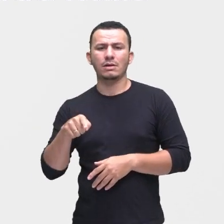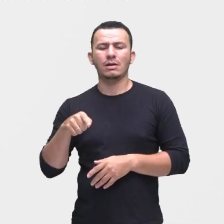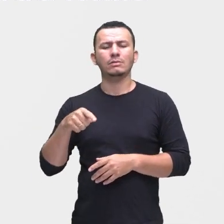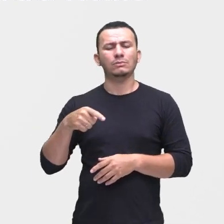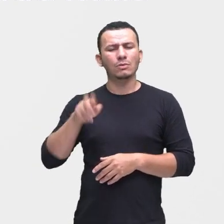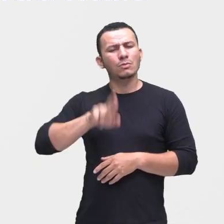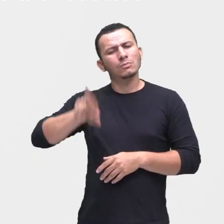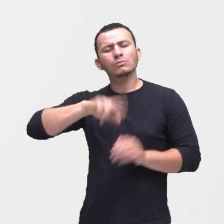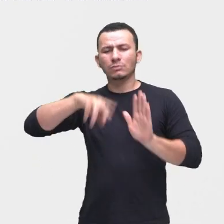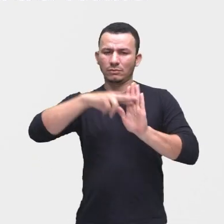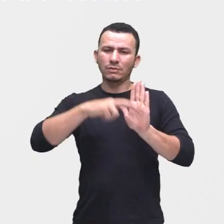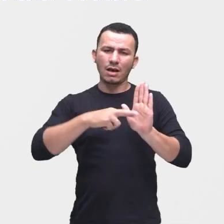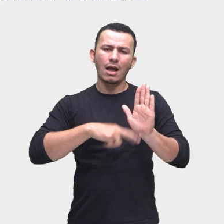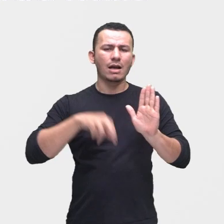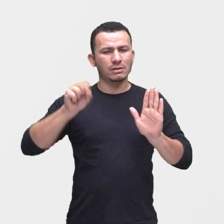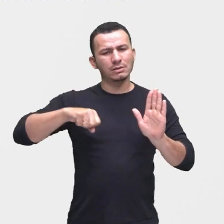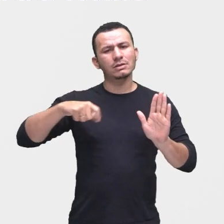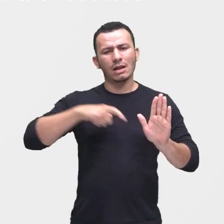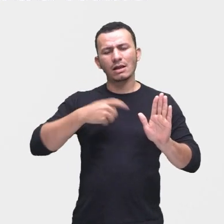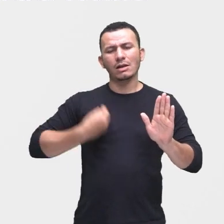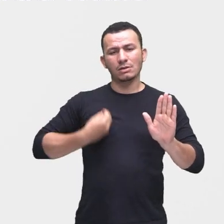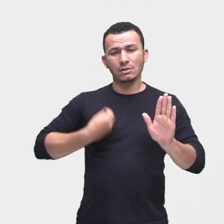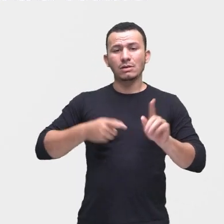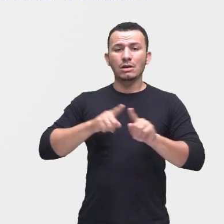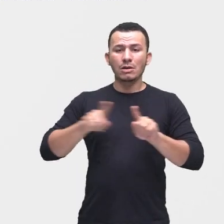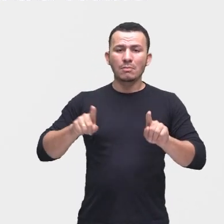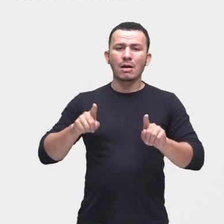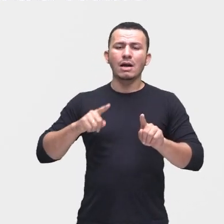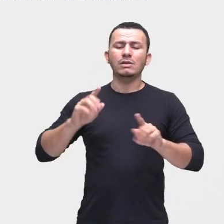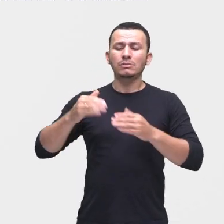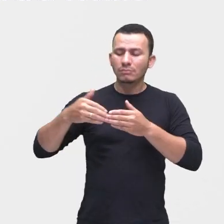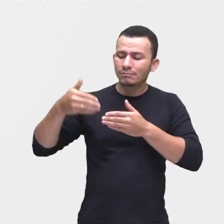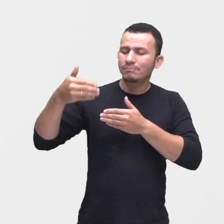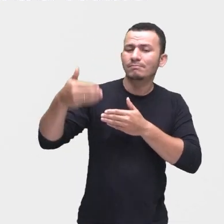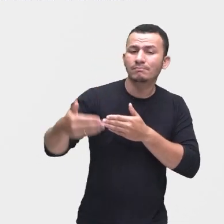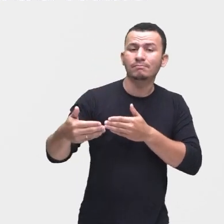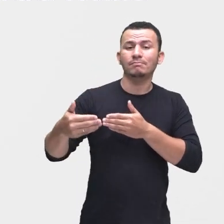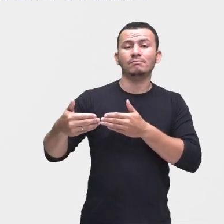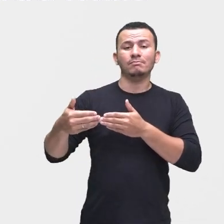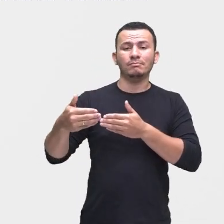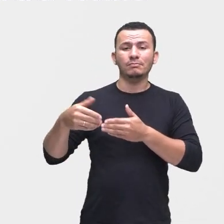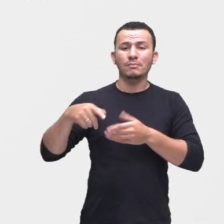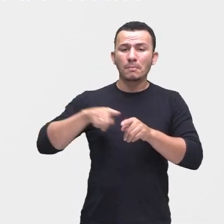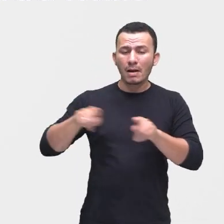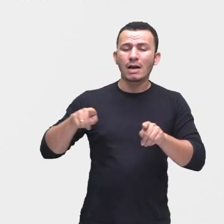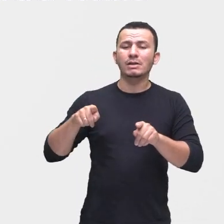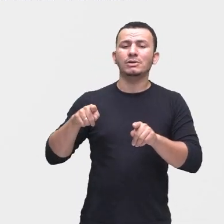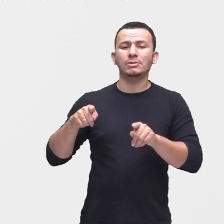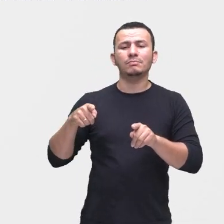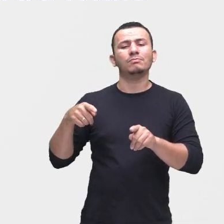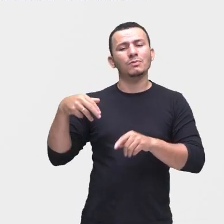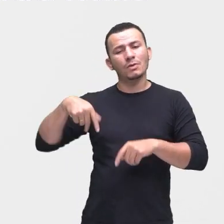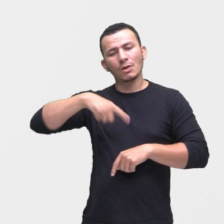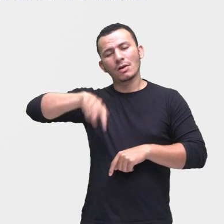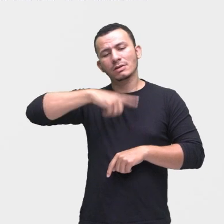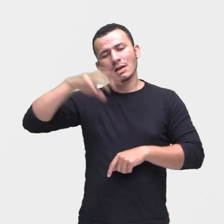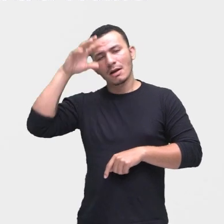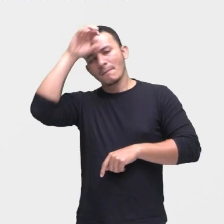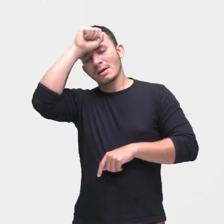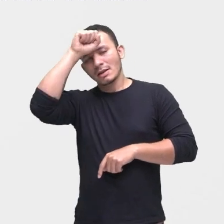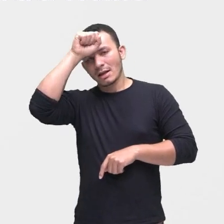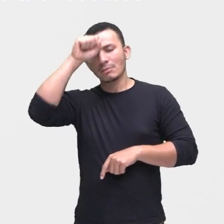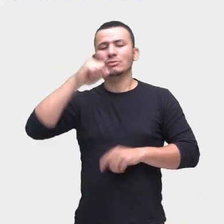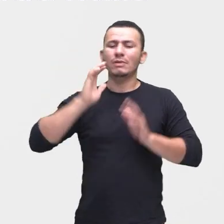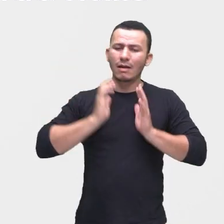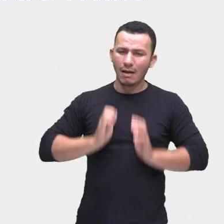dilemas. Eles existem e serão mais tranquilamente ultrapassados quanto mais sólidos forem os princípios que